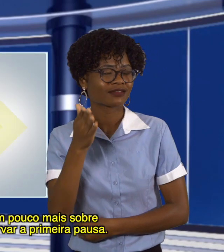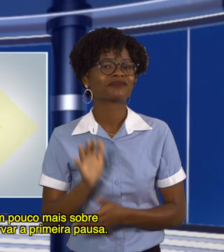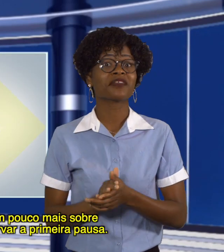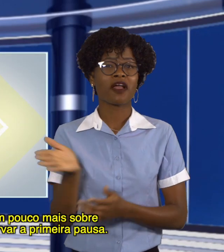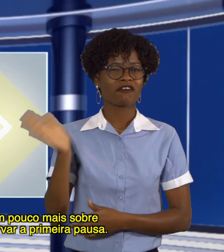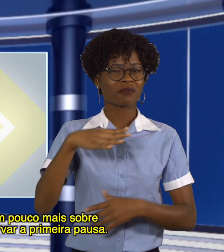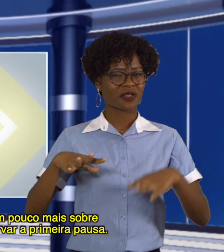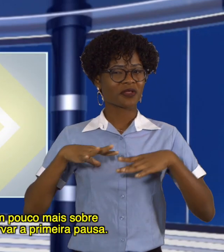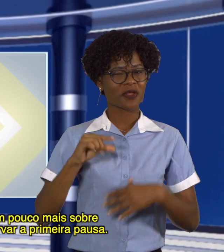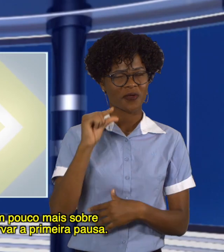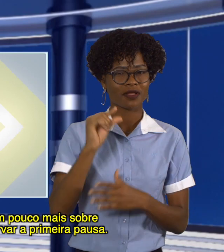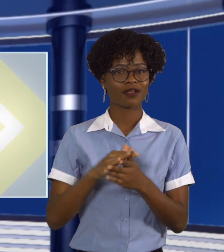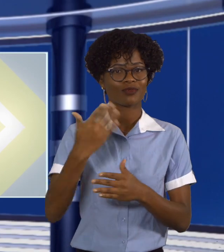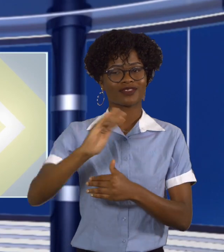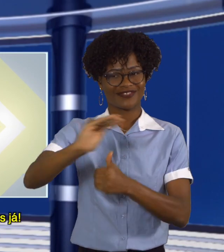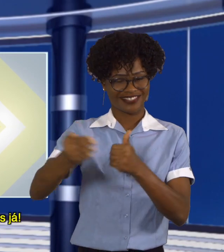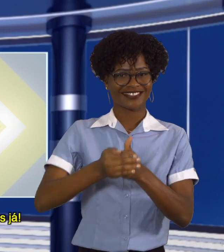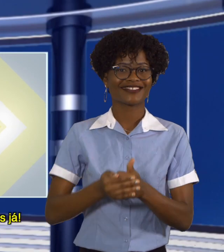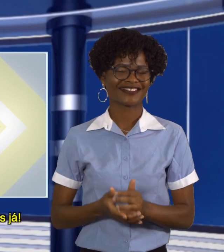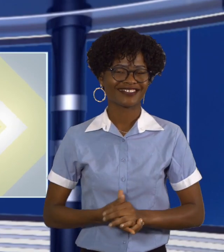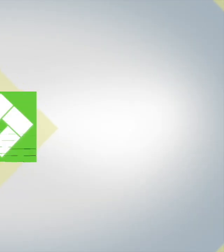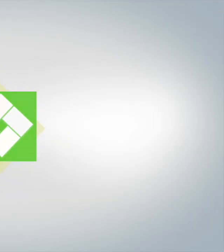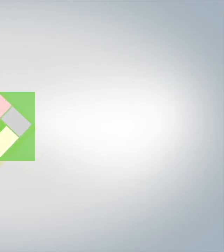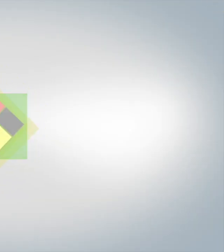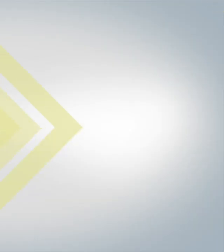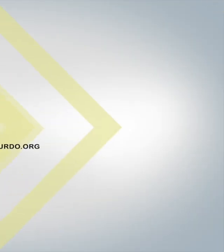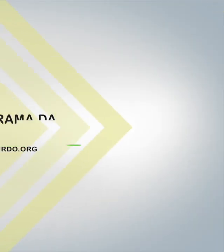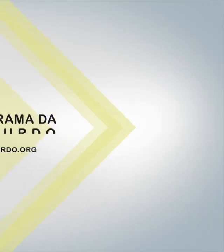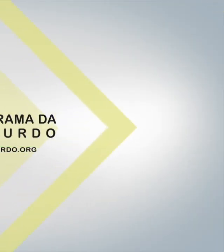surdo, vamos observar a primeira pausa. Voltamos já!